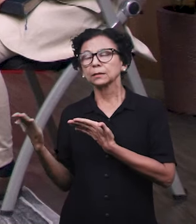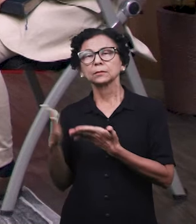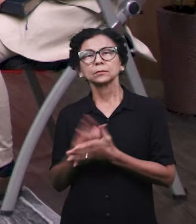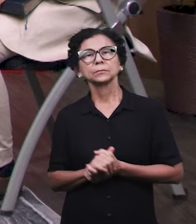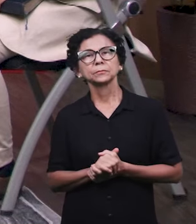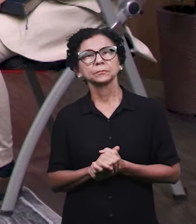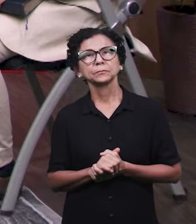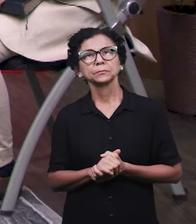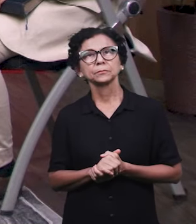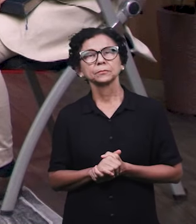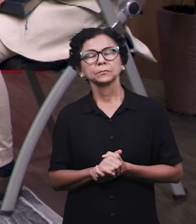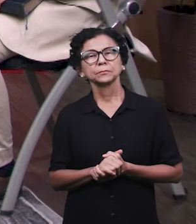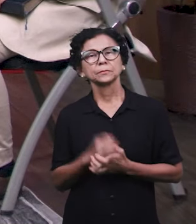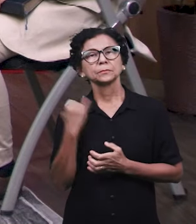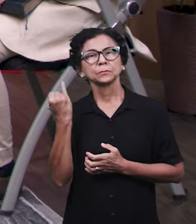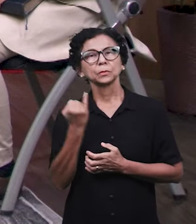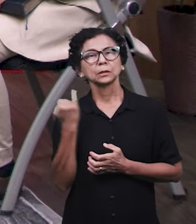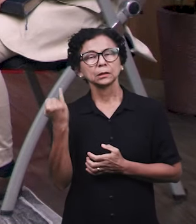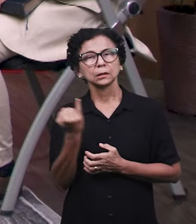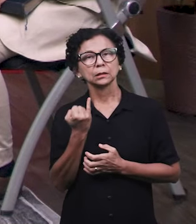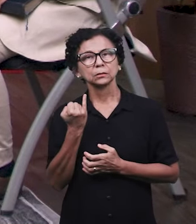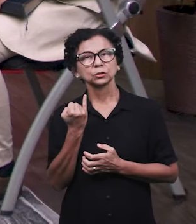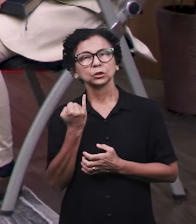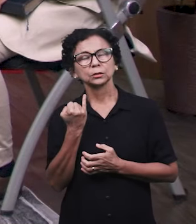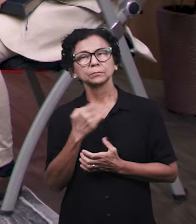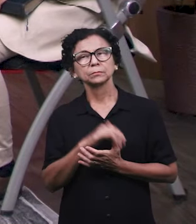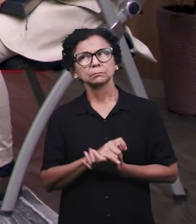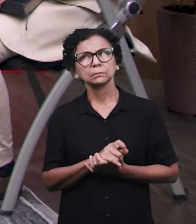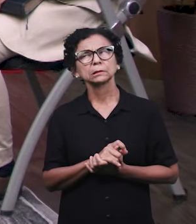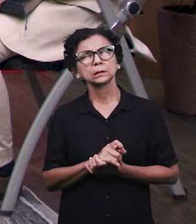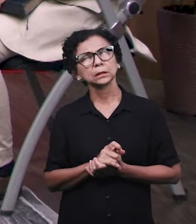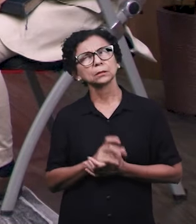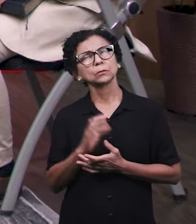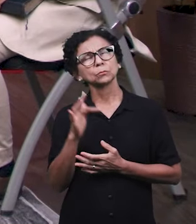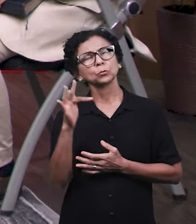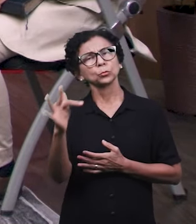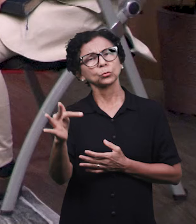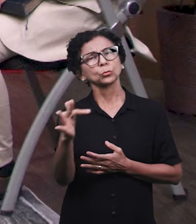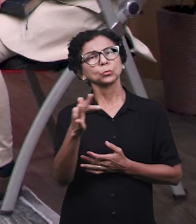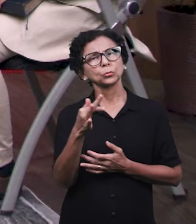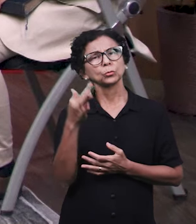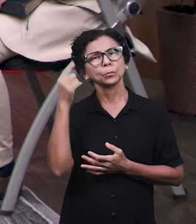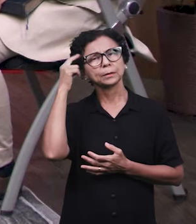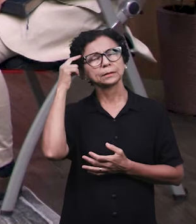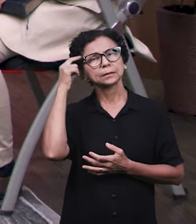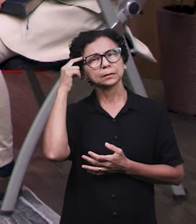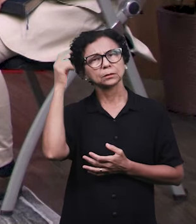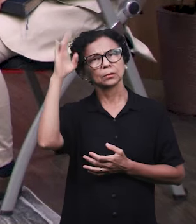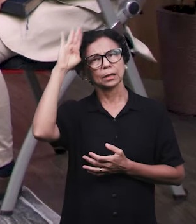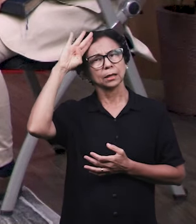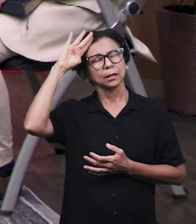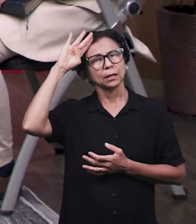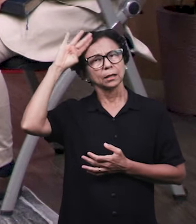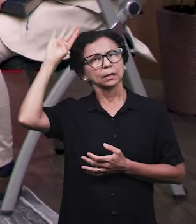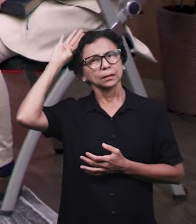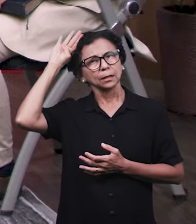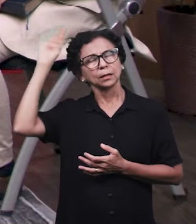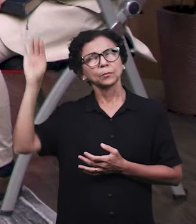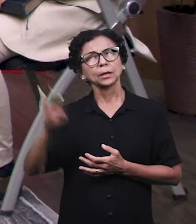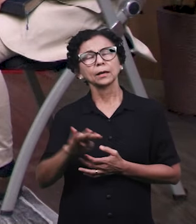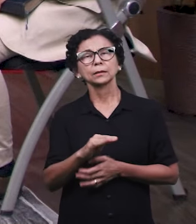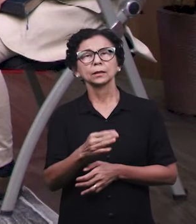vista acadêmico. Até porque ele está no sexto ano, aí ele vai fazer o ensino médio. No ensino médio, ele vai tentar uma